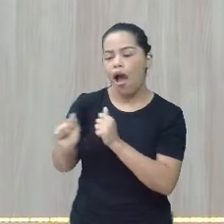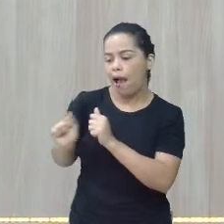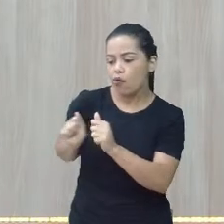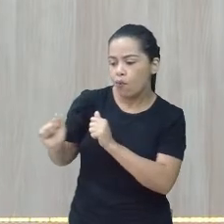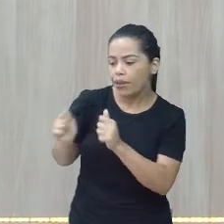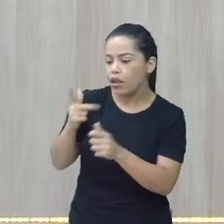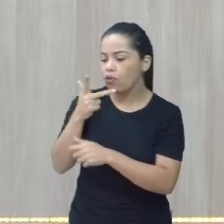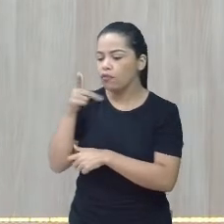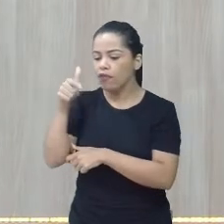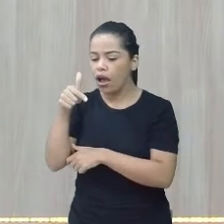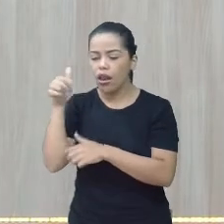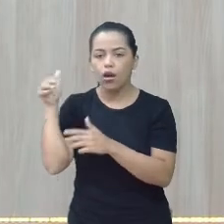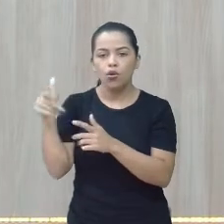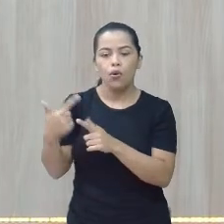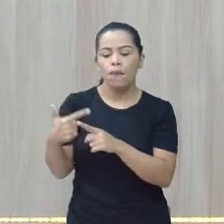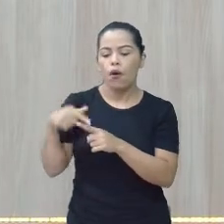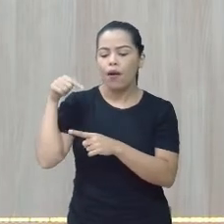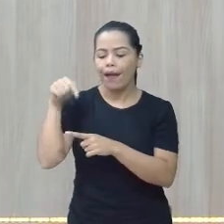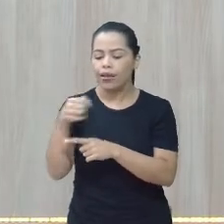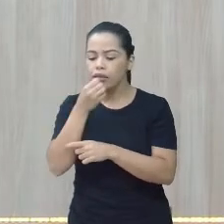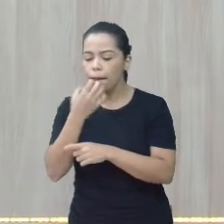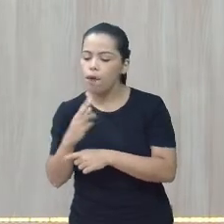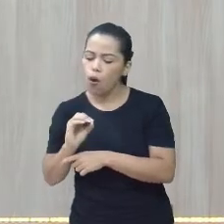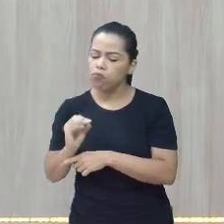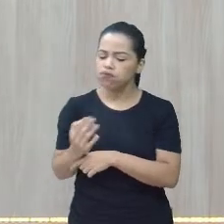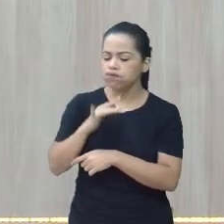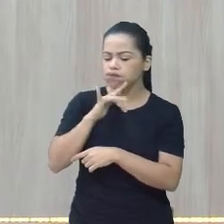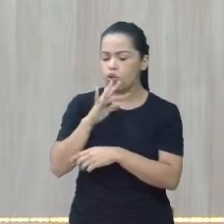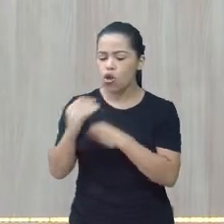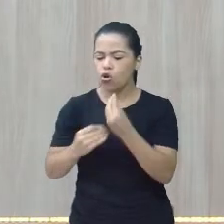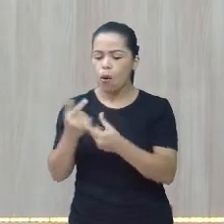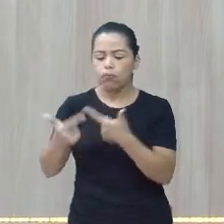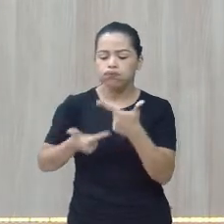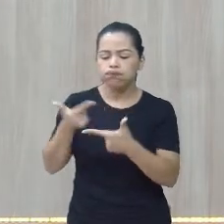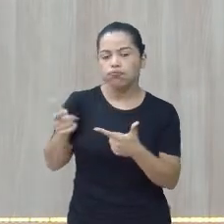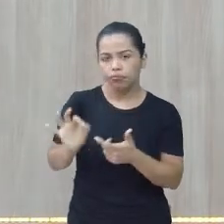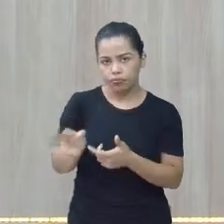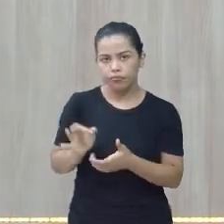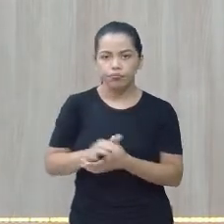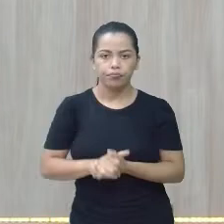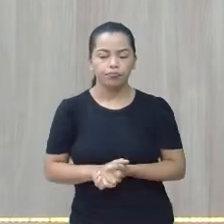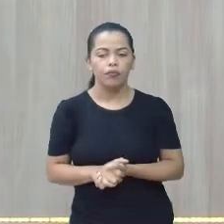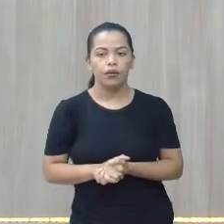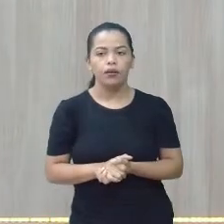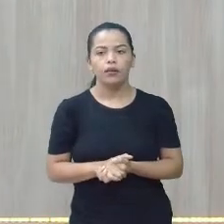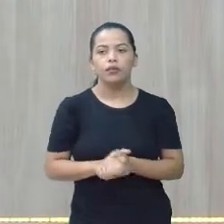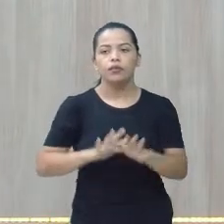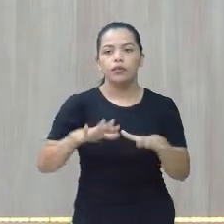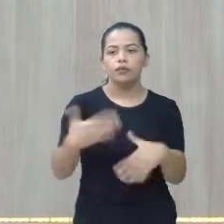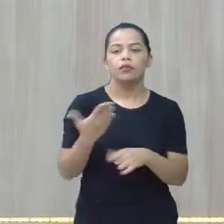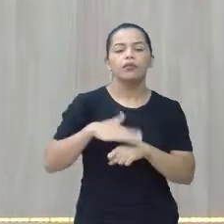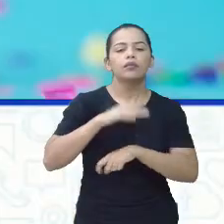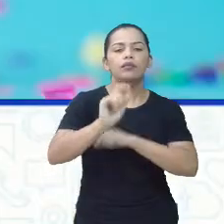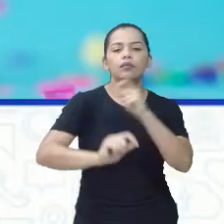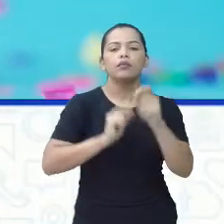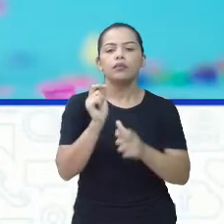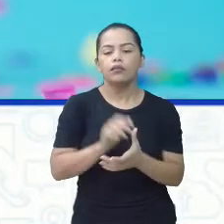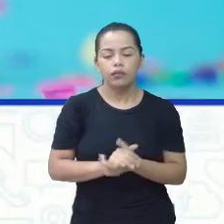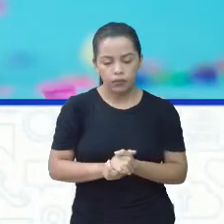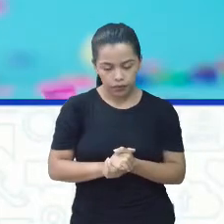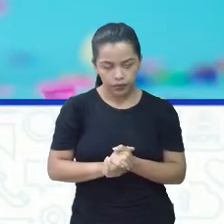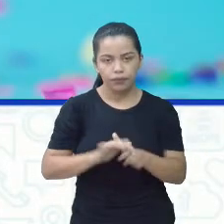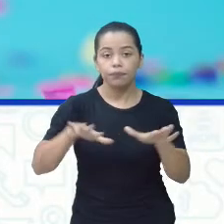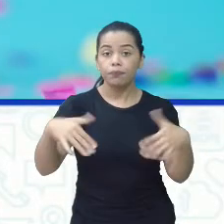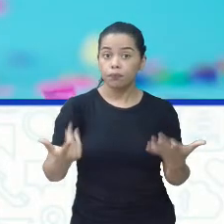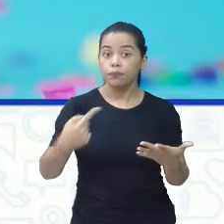dizendo por que aquilo é bom ou ruim, como é que aquilo funciona, tá certo? O que mais? E a